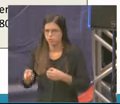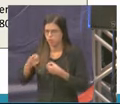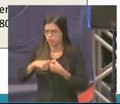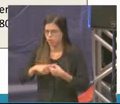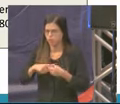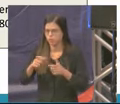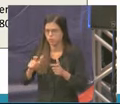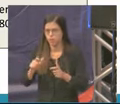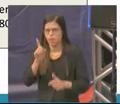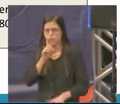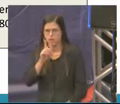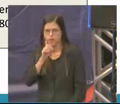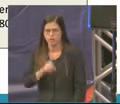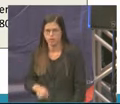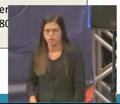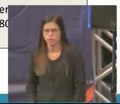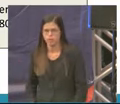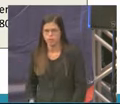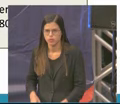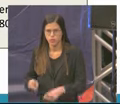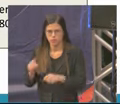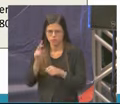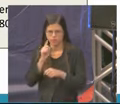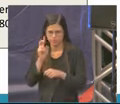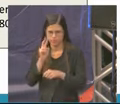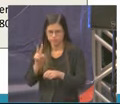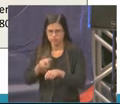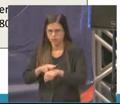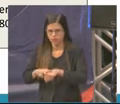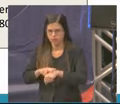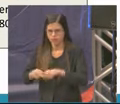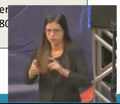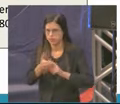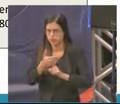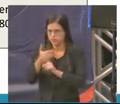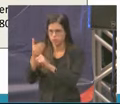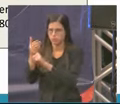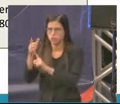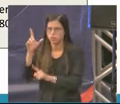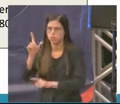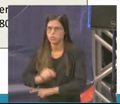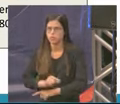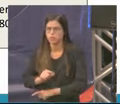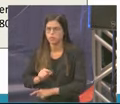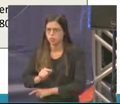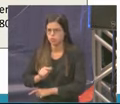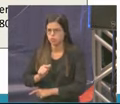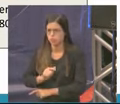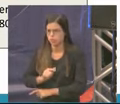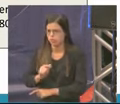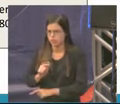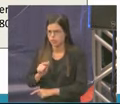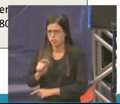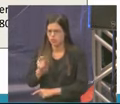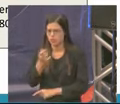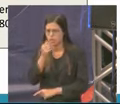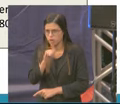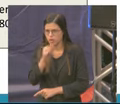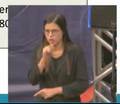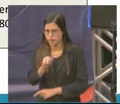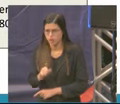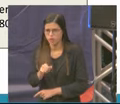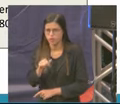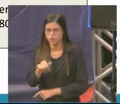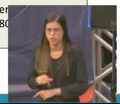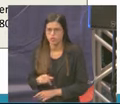americano. Vocês estão vendo ali o bloco verde das tecnologias verdes para reduzir custos de energia e reduzir custos de materiais, também chamado